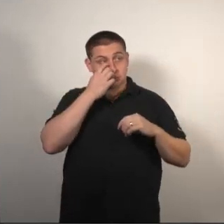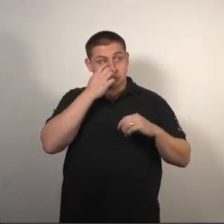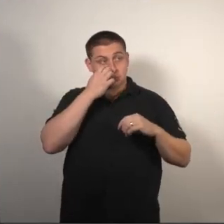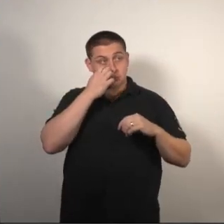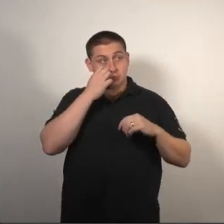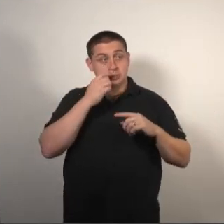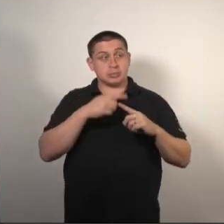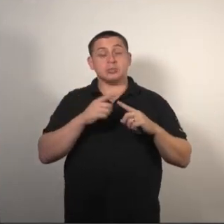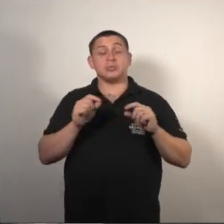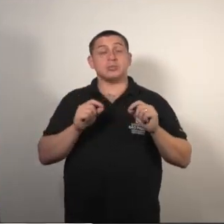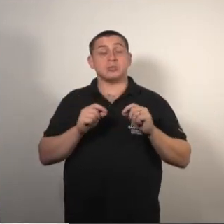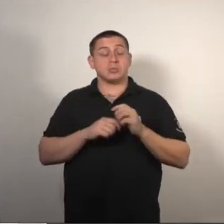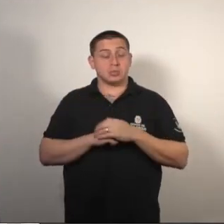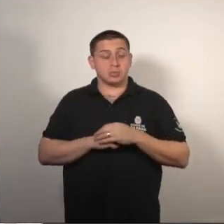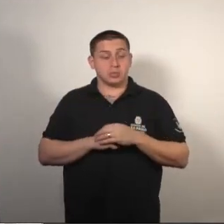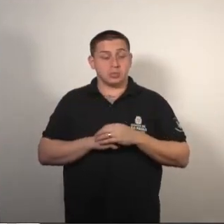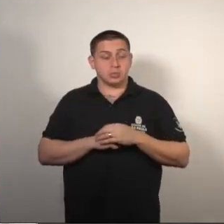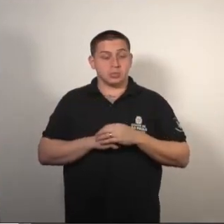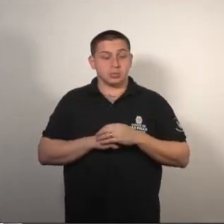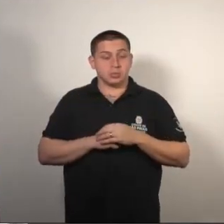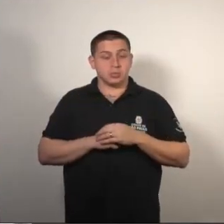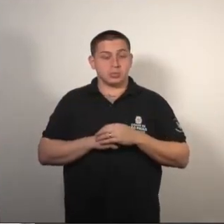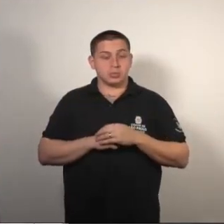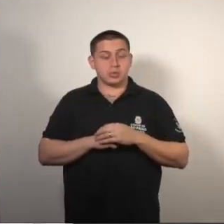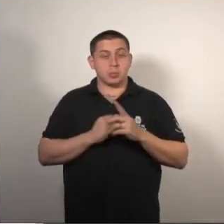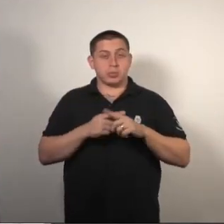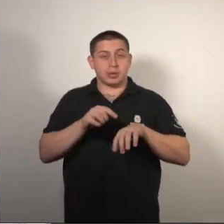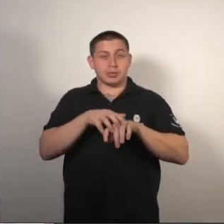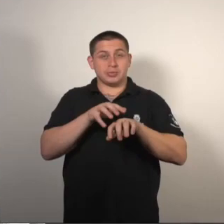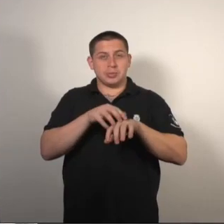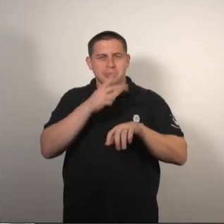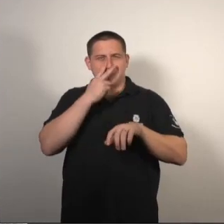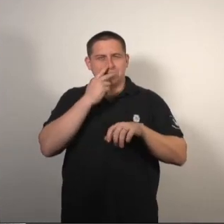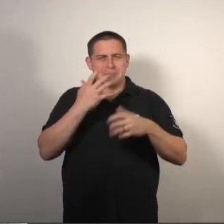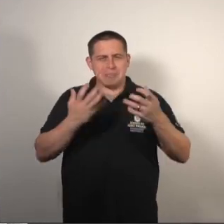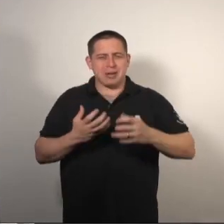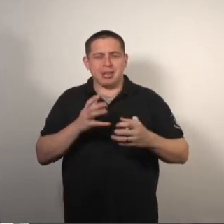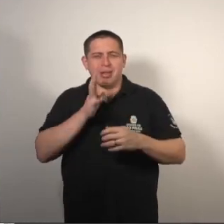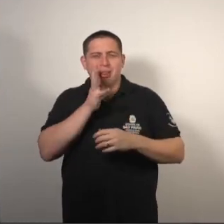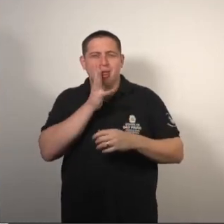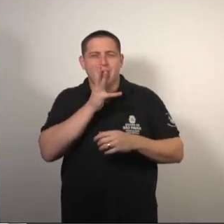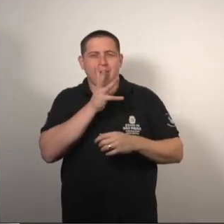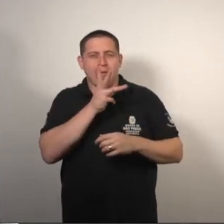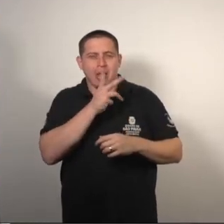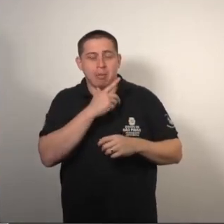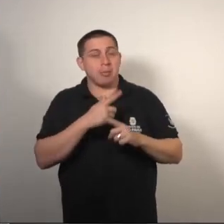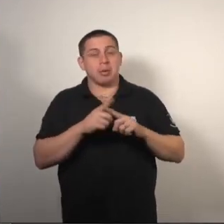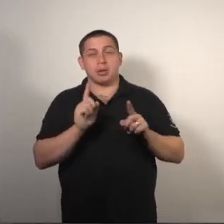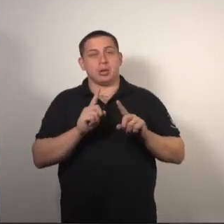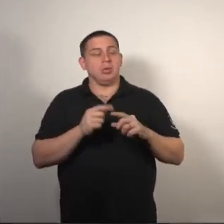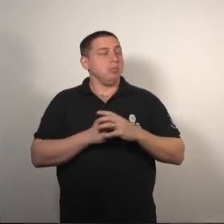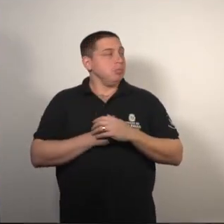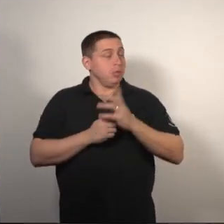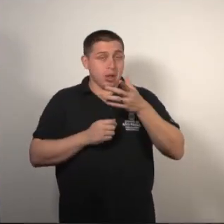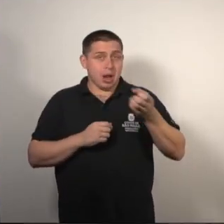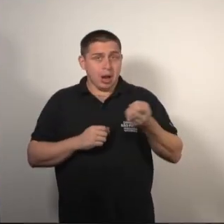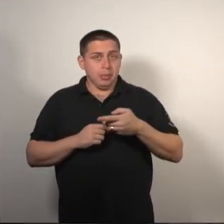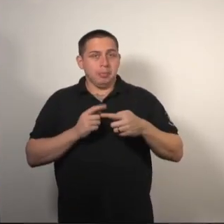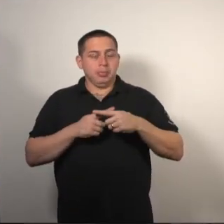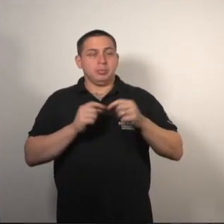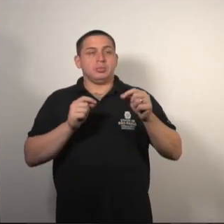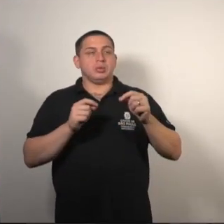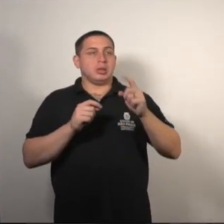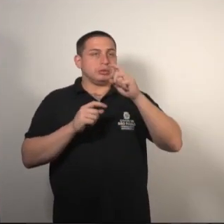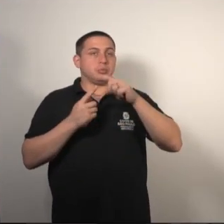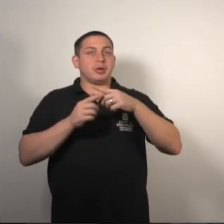setor. Dá um detalhe melhor para eles poderem entender, porque a Santo Amaro é um negócio complexo e precisa... Sim. Nessa obra